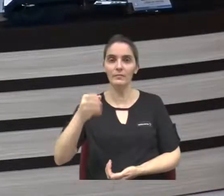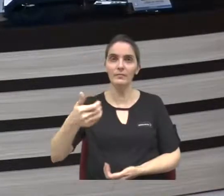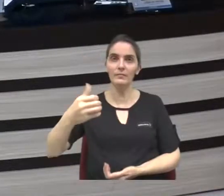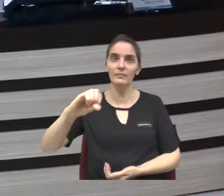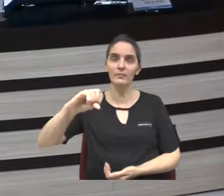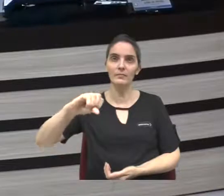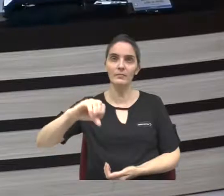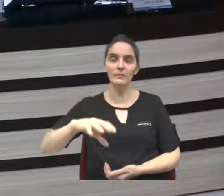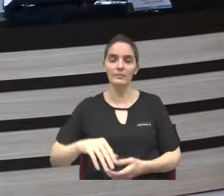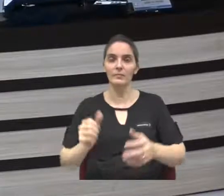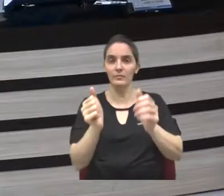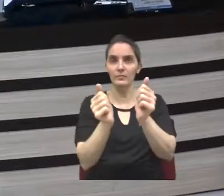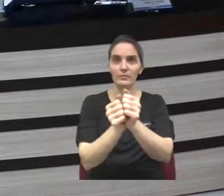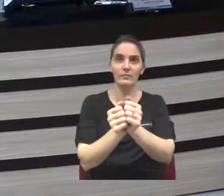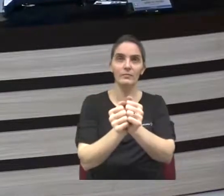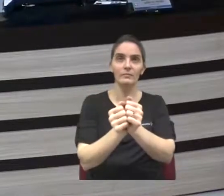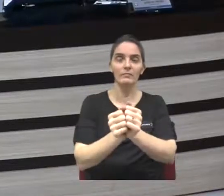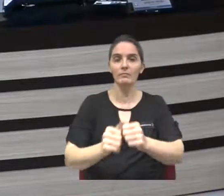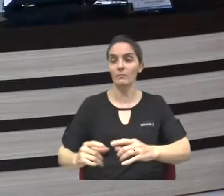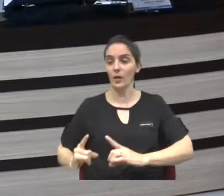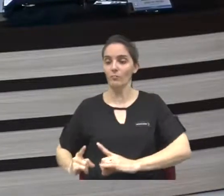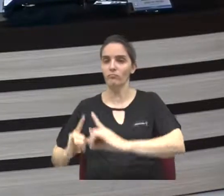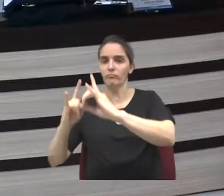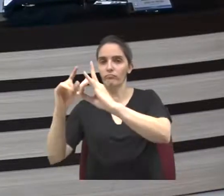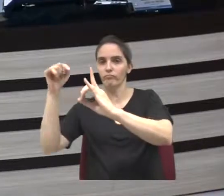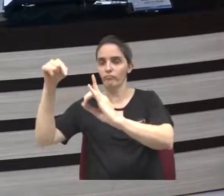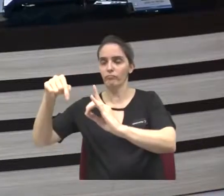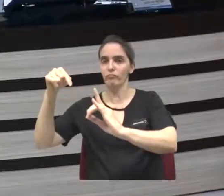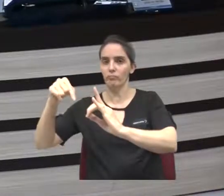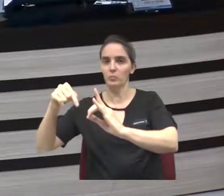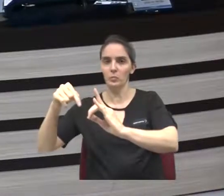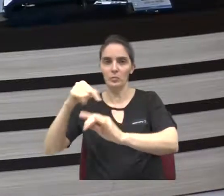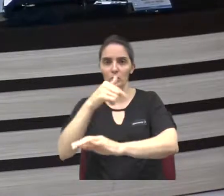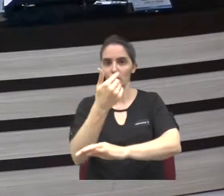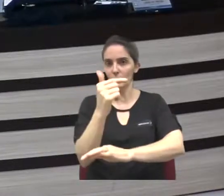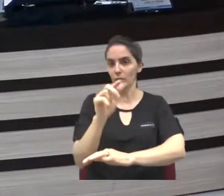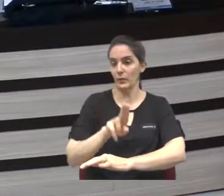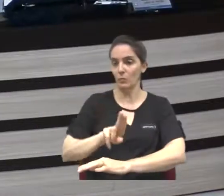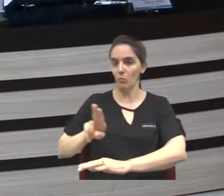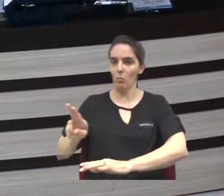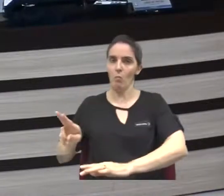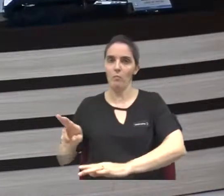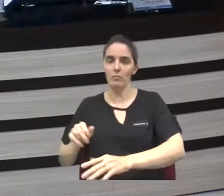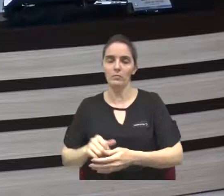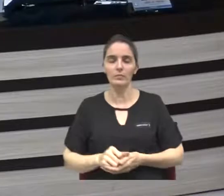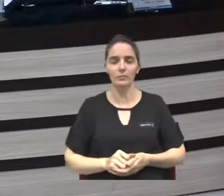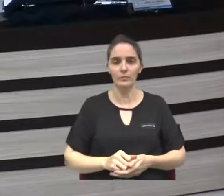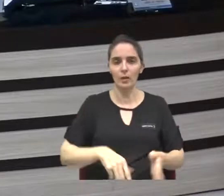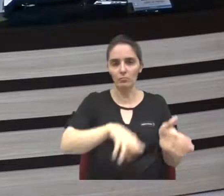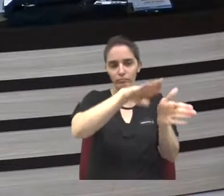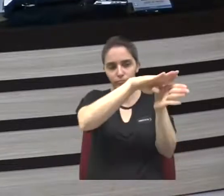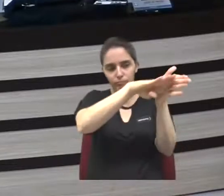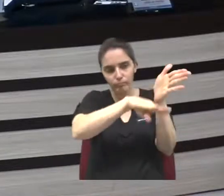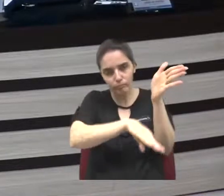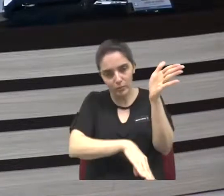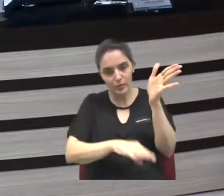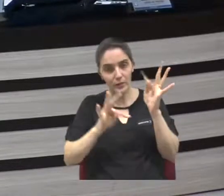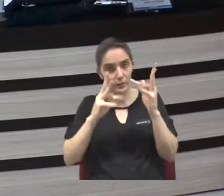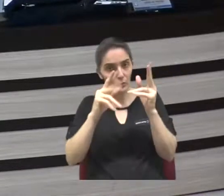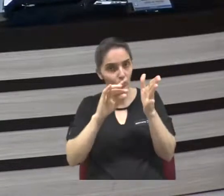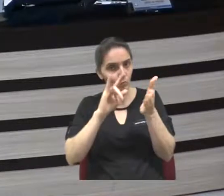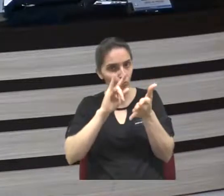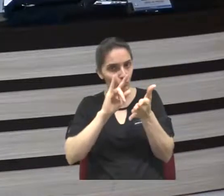deste os prédios que se encontram ausentes de nomeação. Segue as listas em anexo. Atenciosamente,